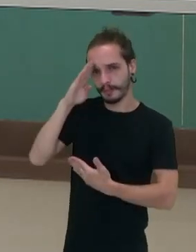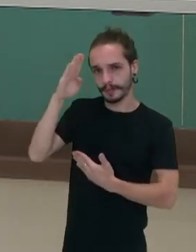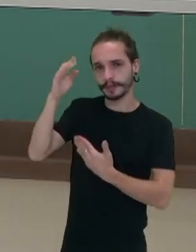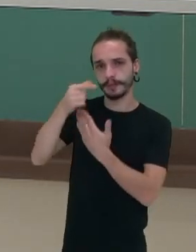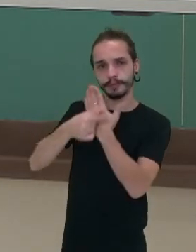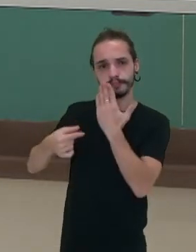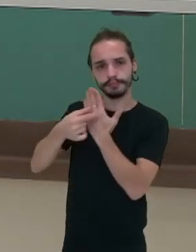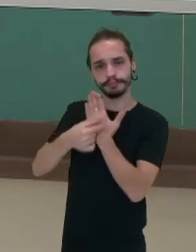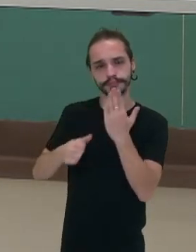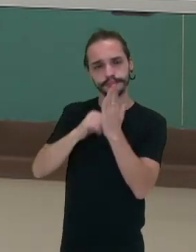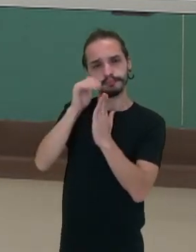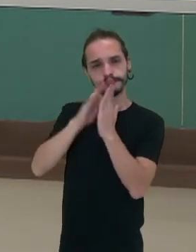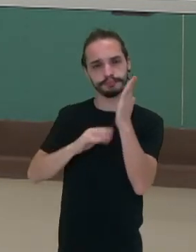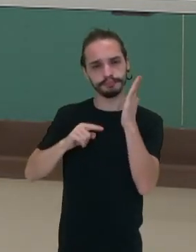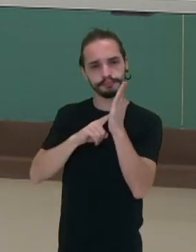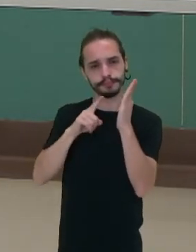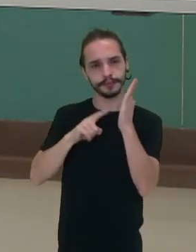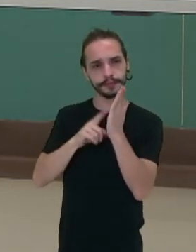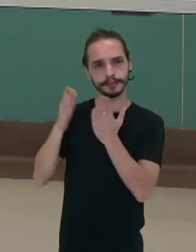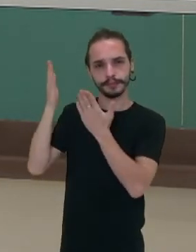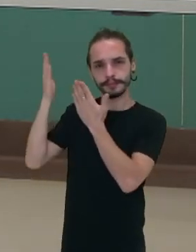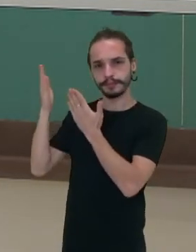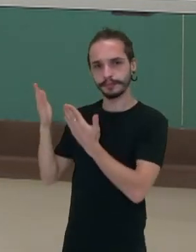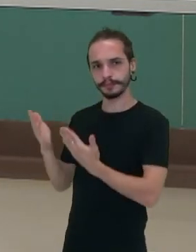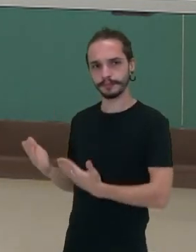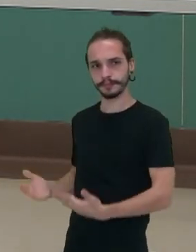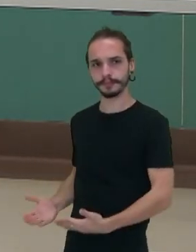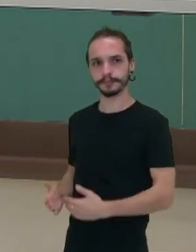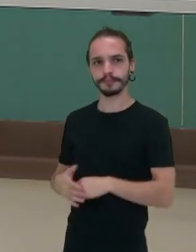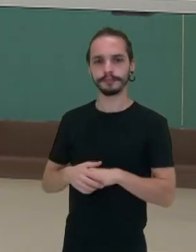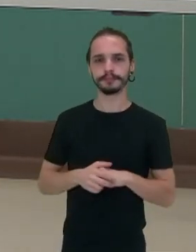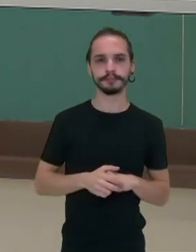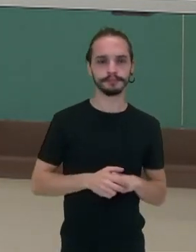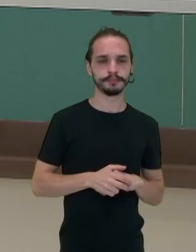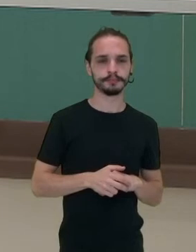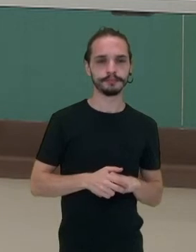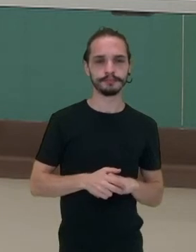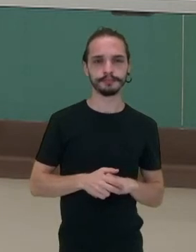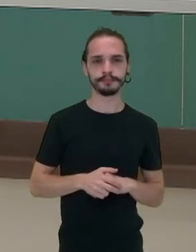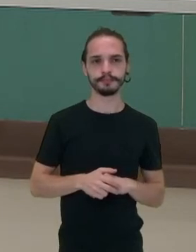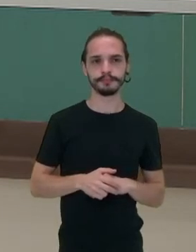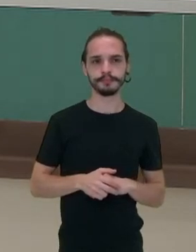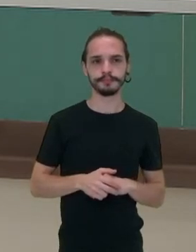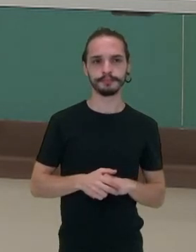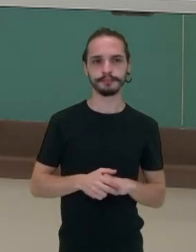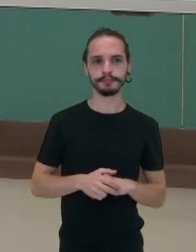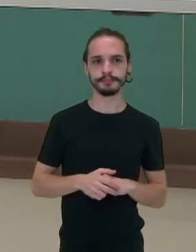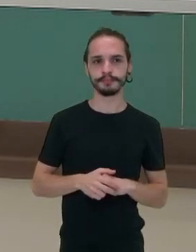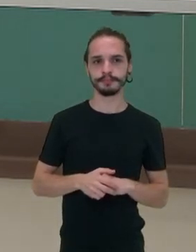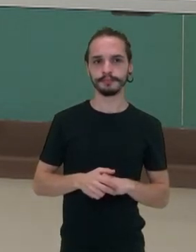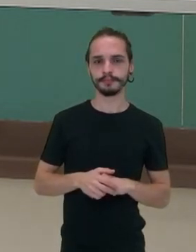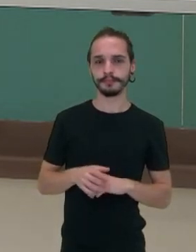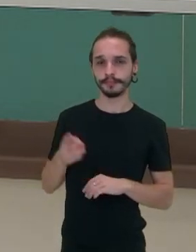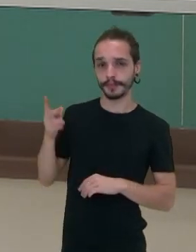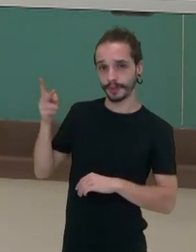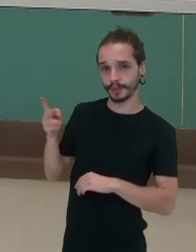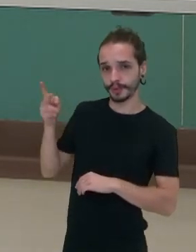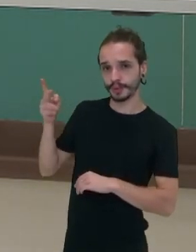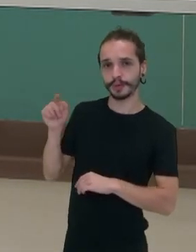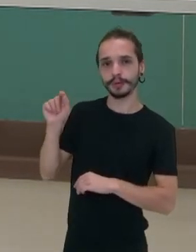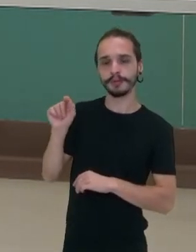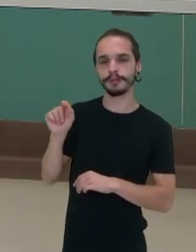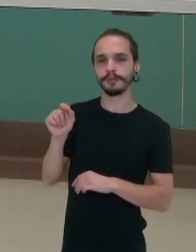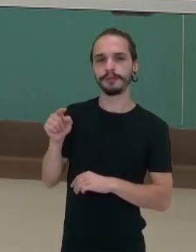marcou época nesse momento? Nós temos Claude Monet, Pierre Auguste Renoir, Edgar Degas, e Eduardo Manet. Lembrando que esses dois aqui, eles não